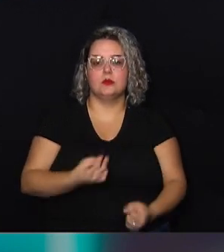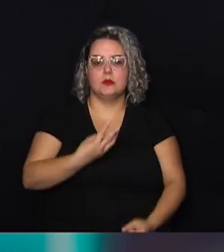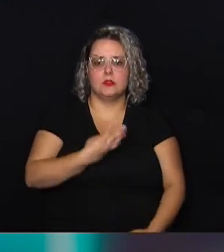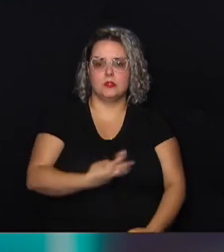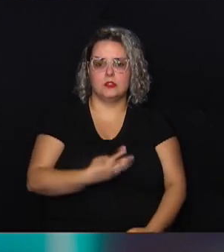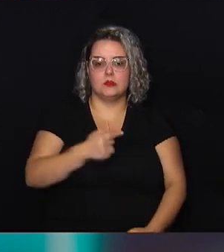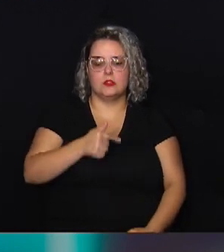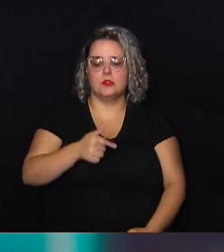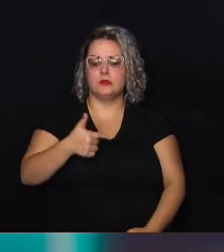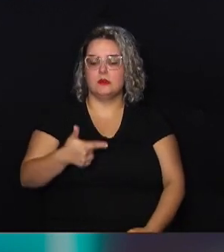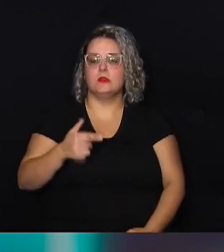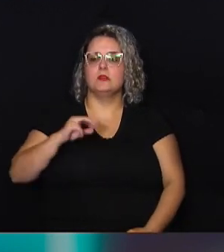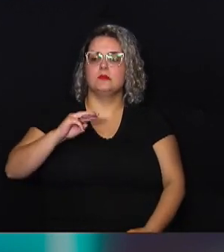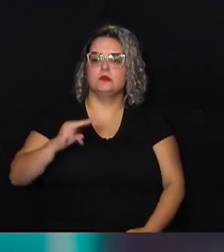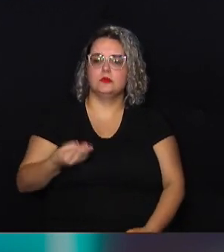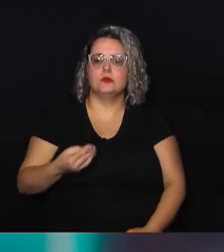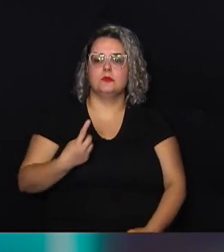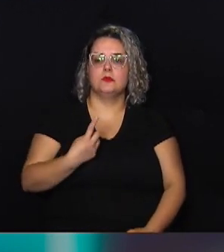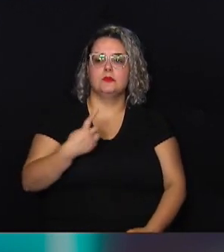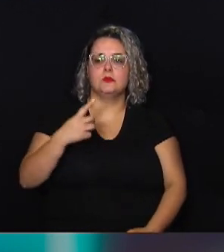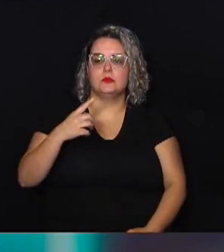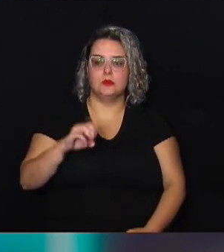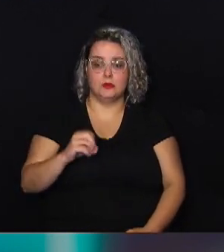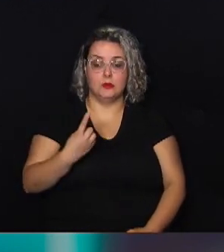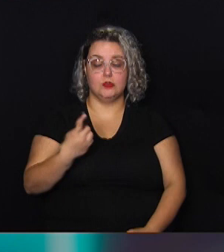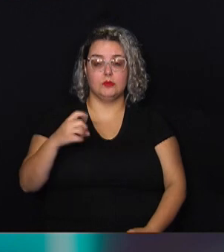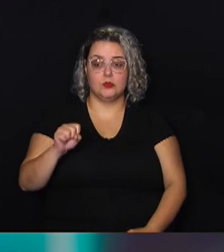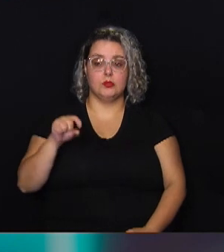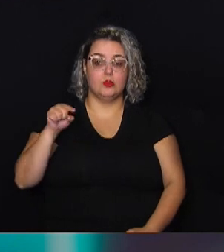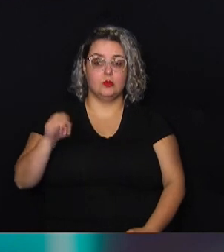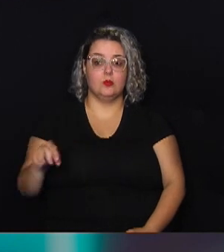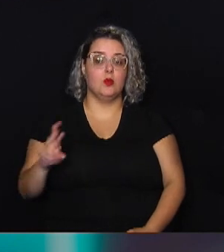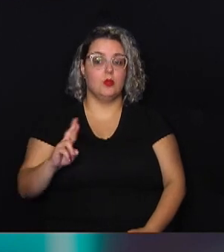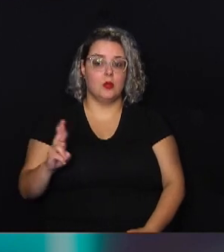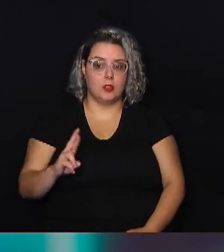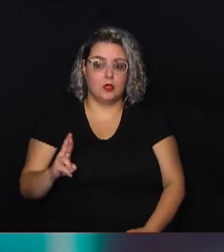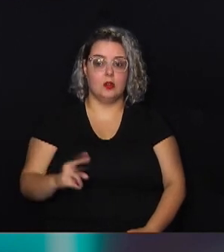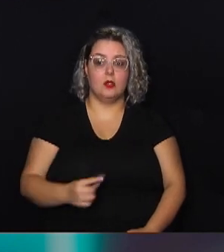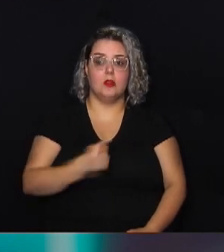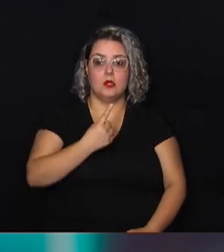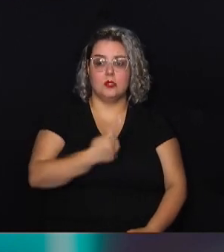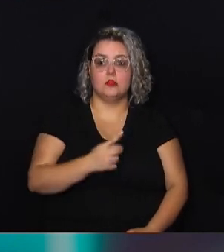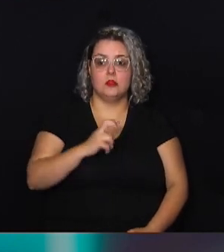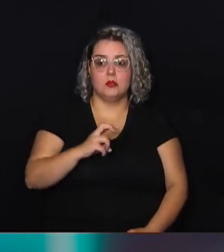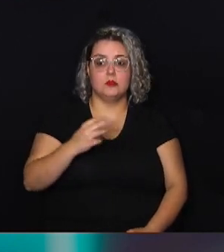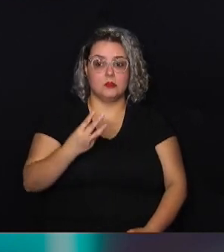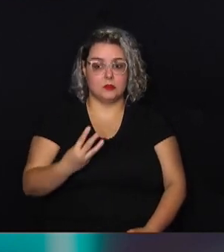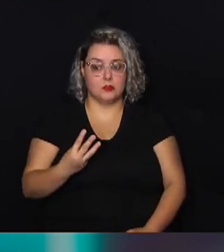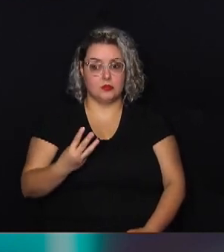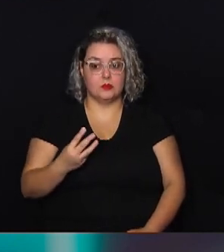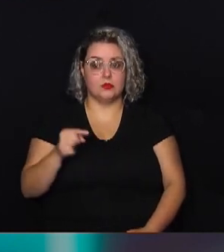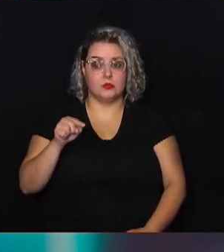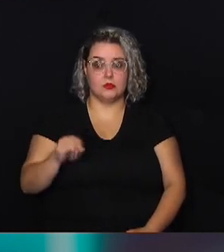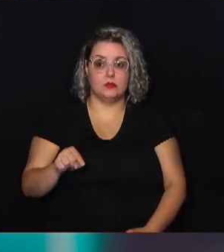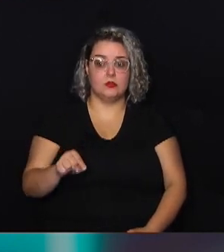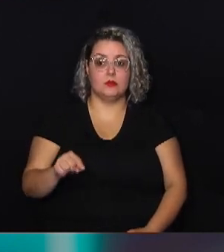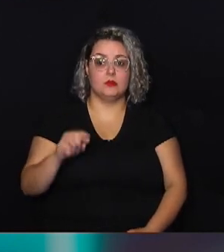milhões e 18 mil reais, sendo que 153 milhões e 57